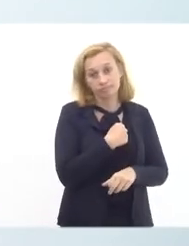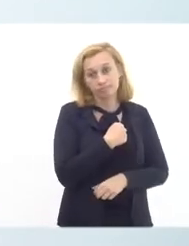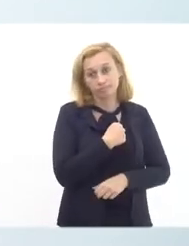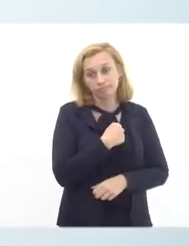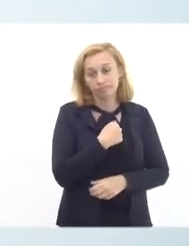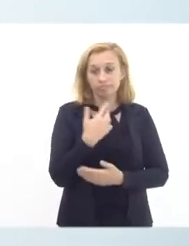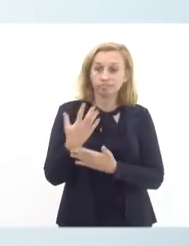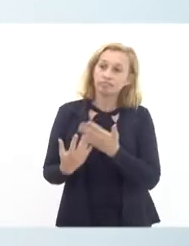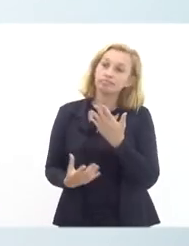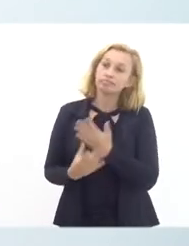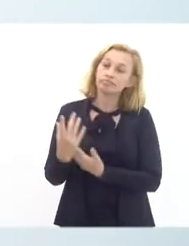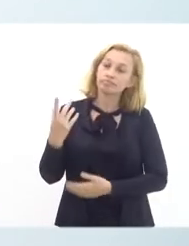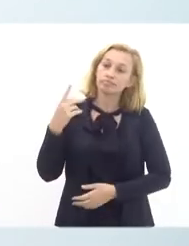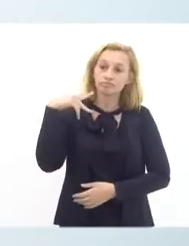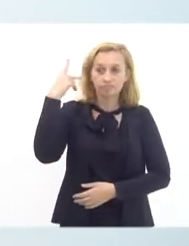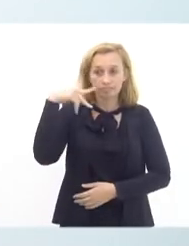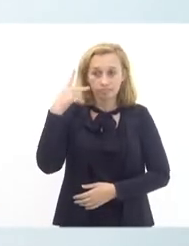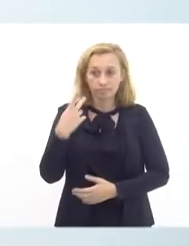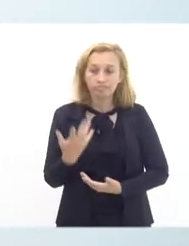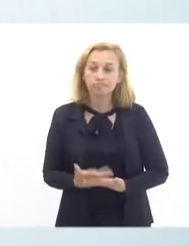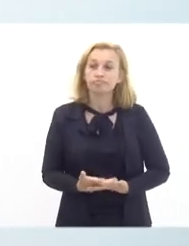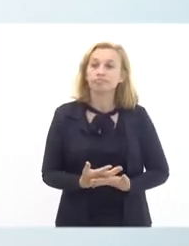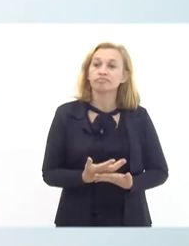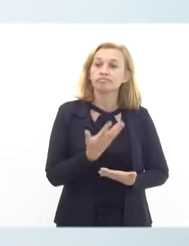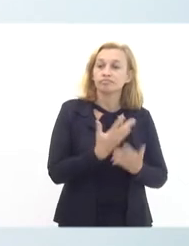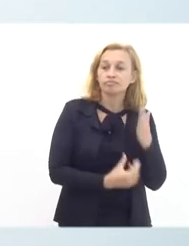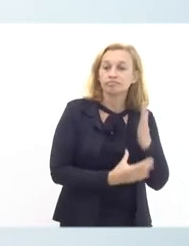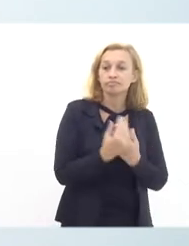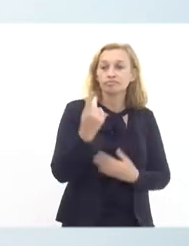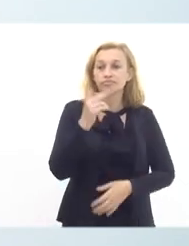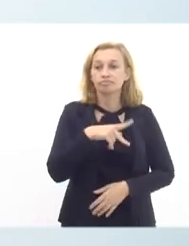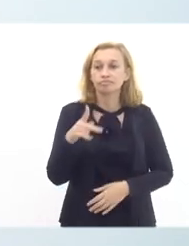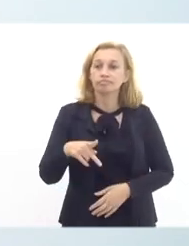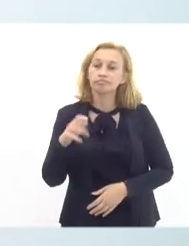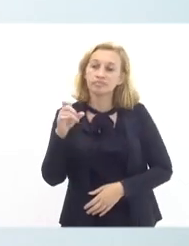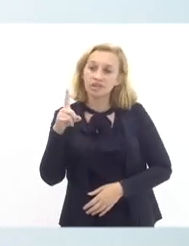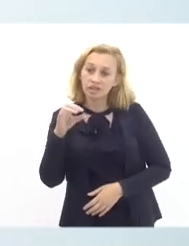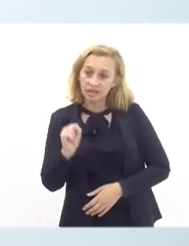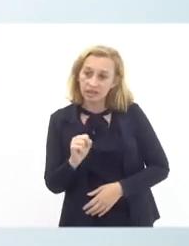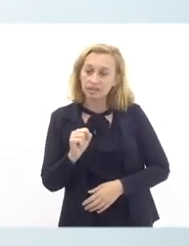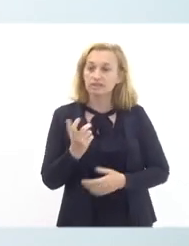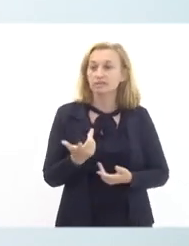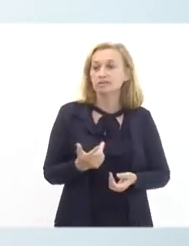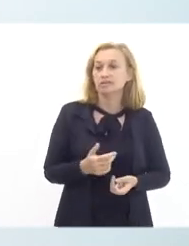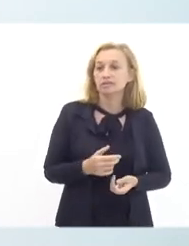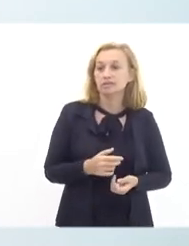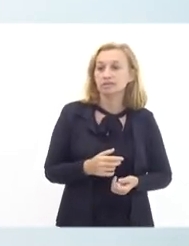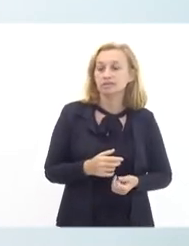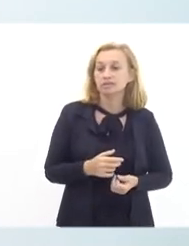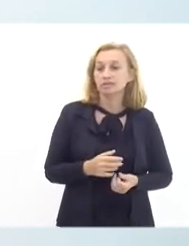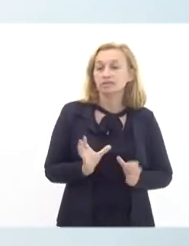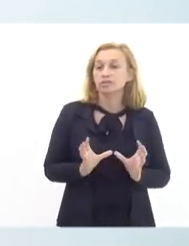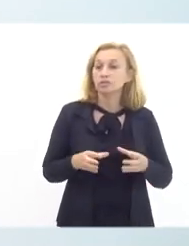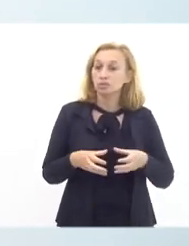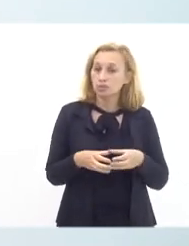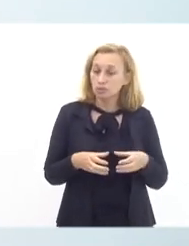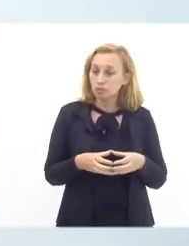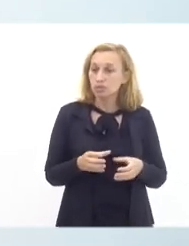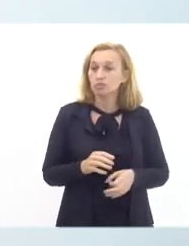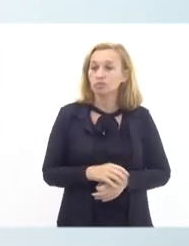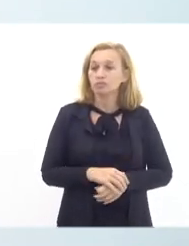do vereador, das mãos da professora Cleise, das mãos do coletivo,